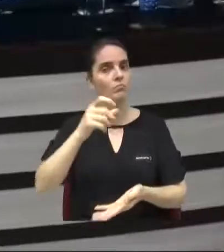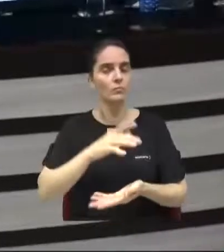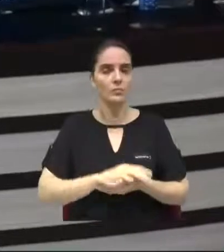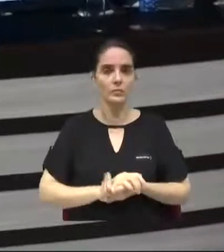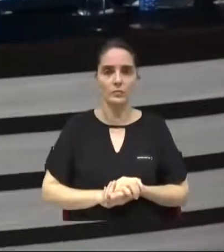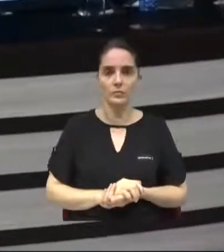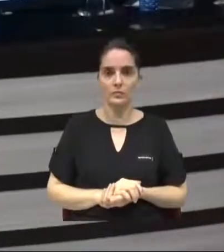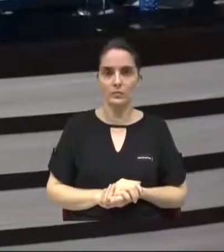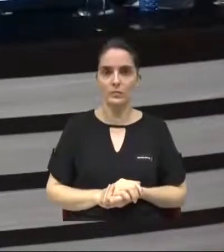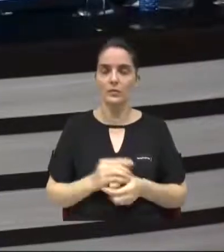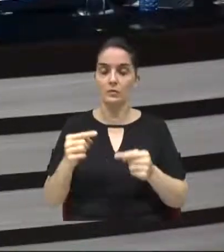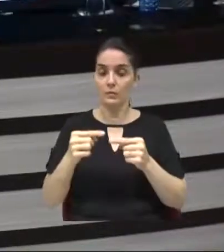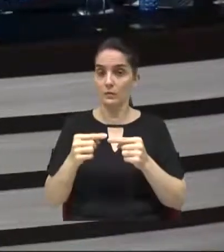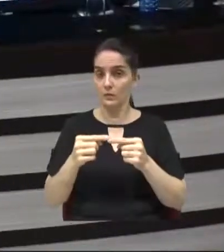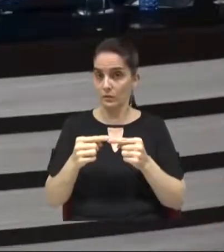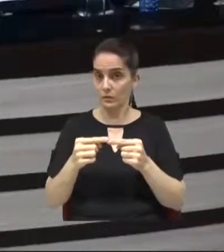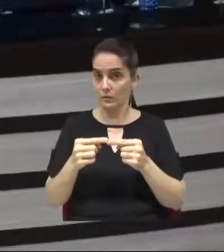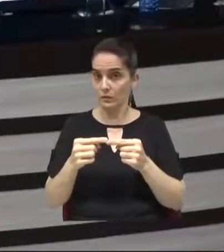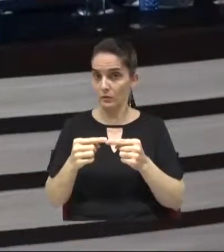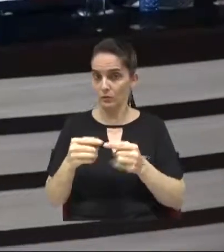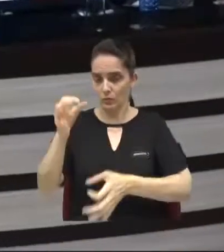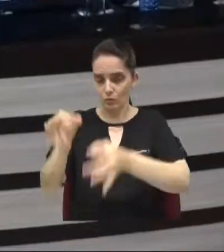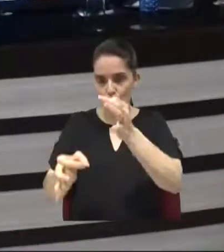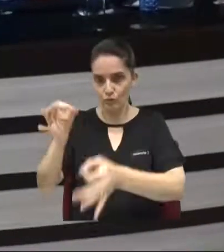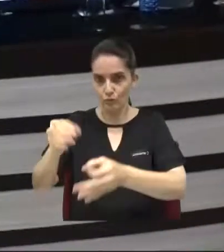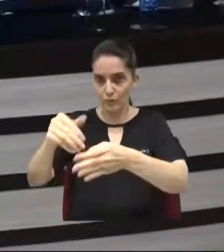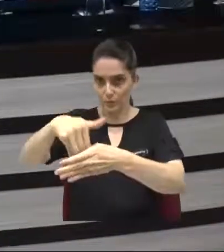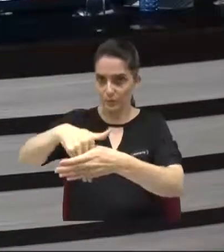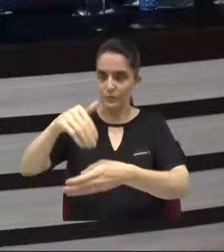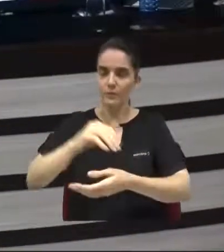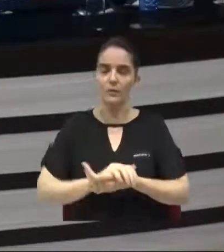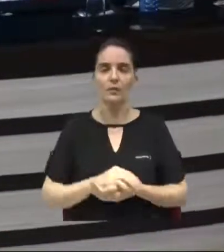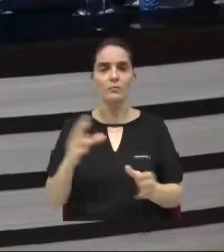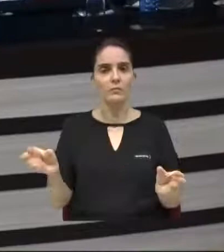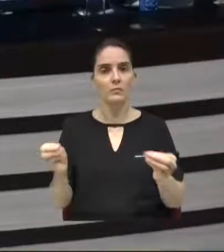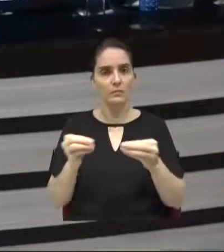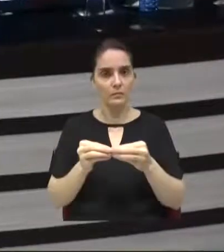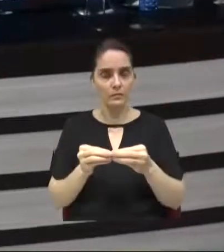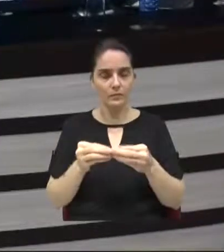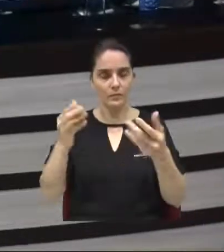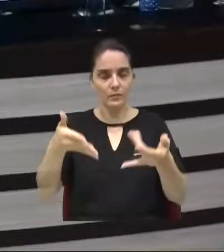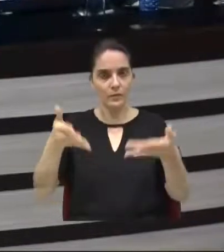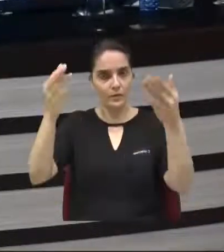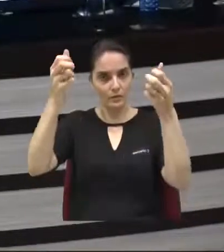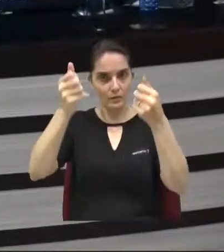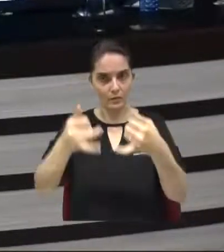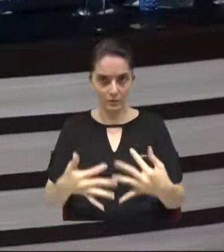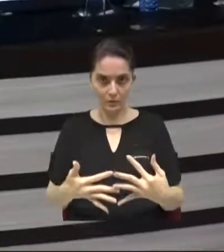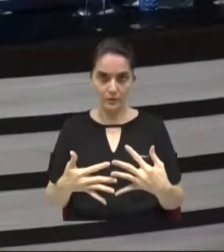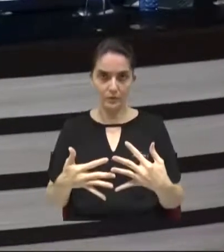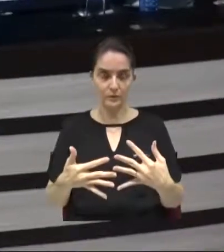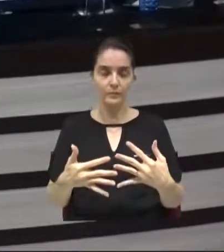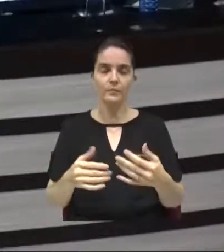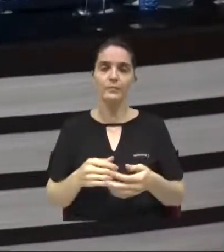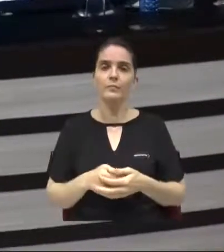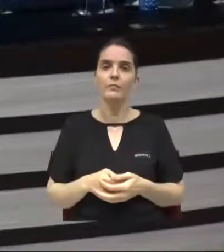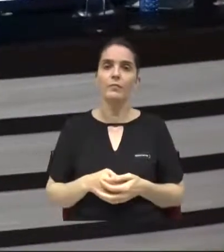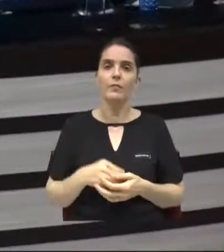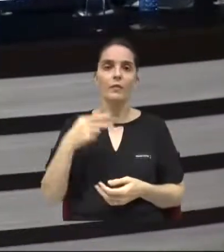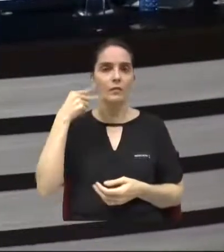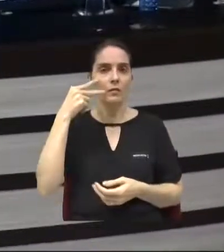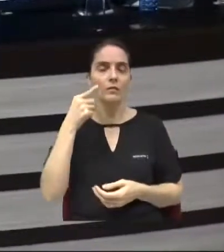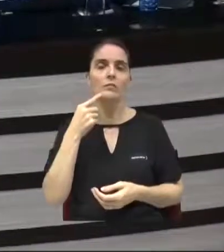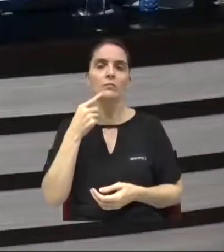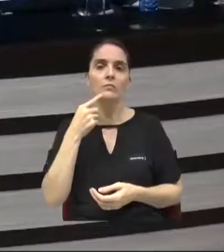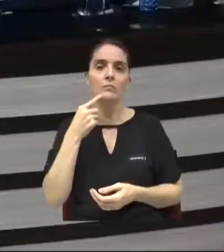quite com a Justiça Eleitoral. Terceiro, conclusão. Pelo exposto, o pleito do preclaro vereador Cleiton Aparecido